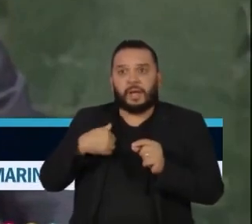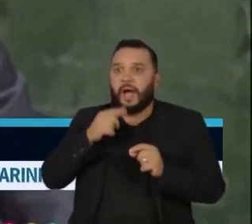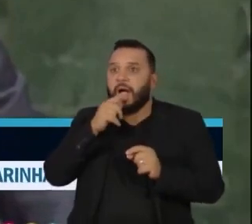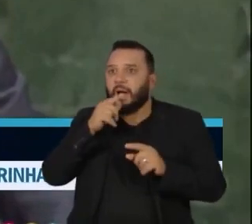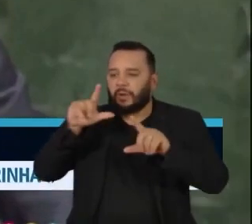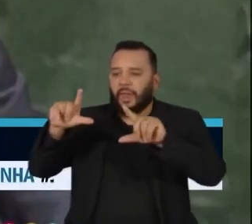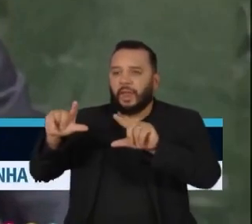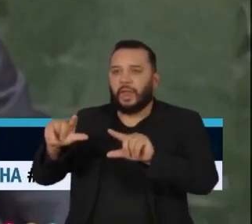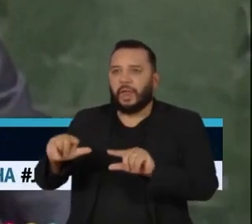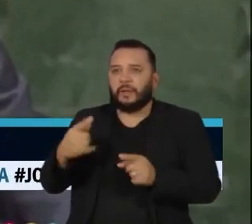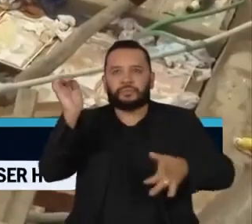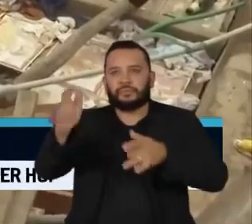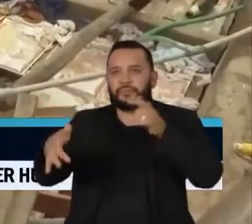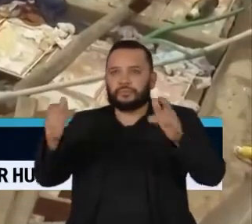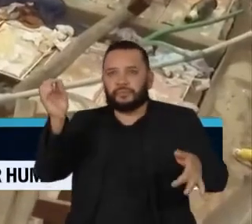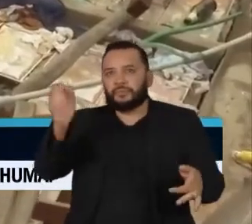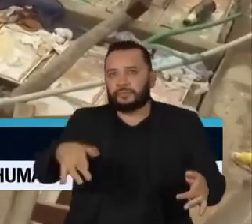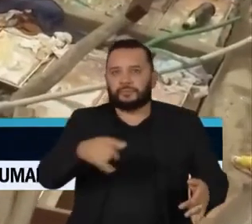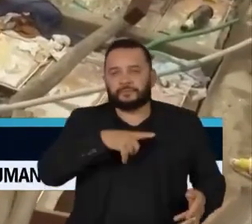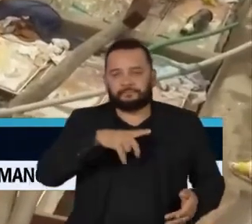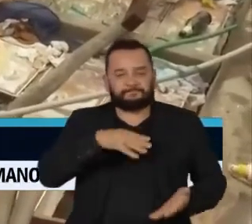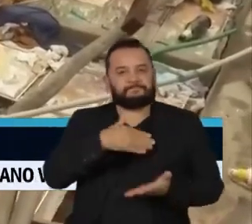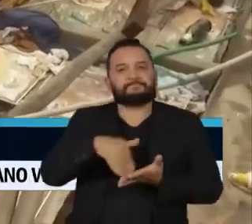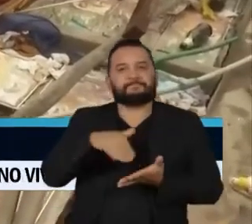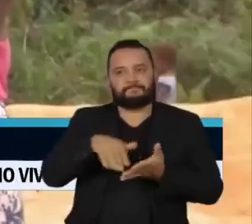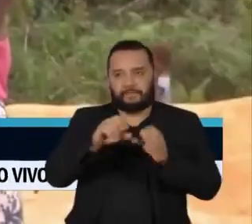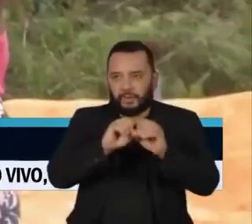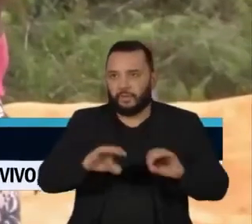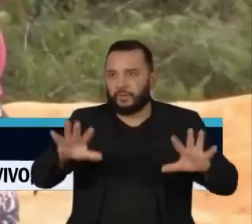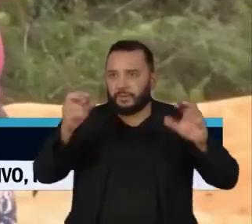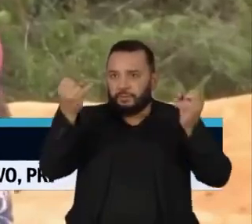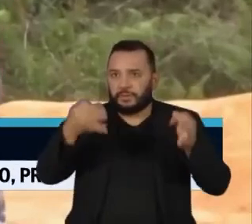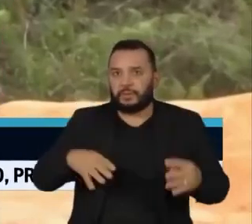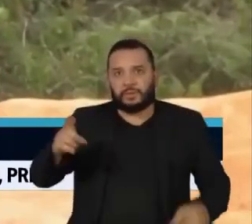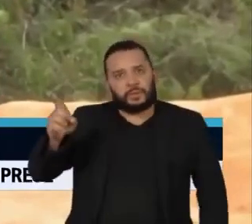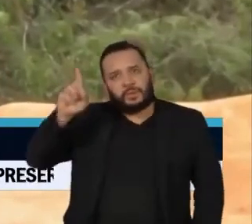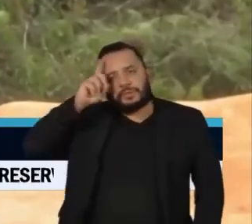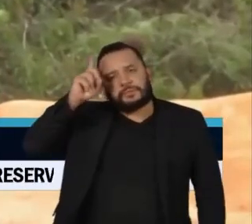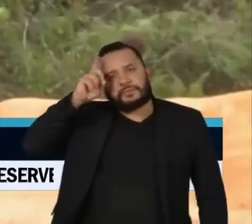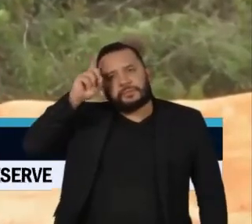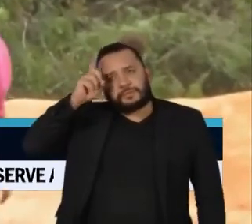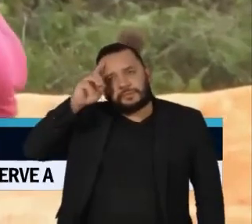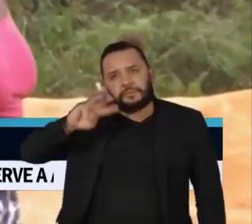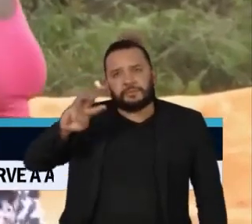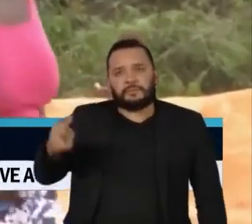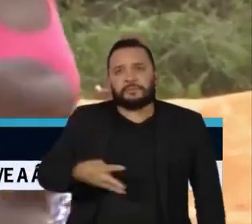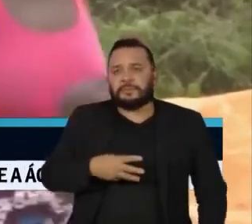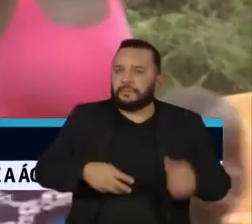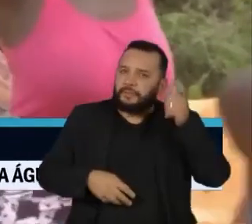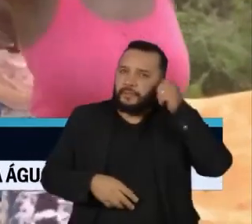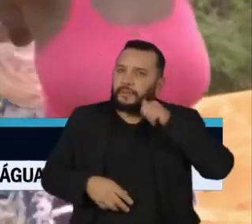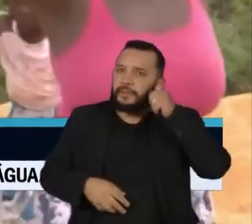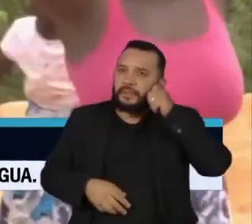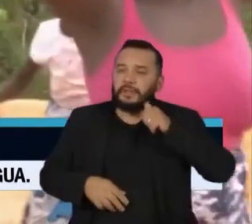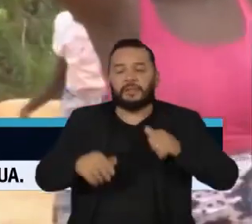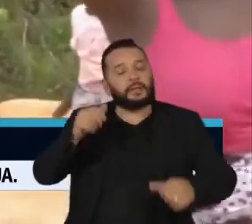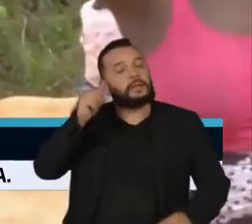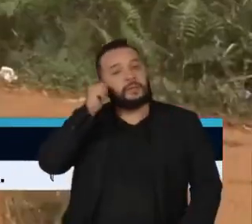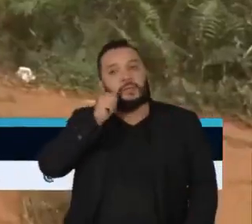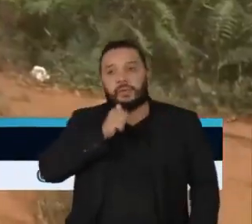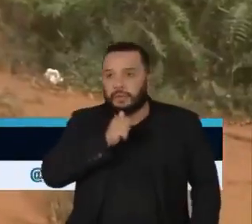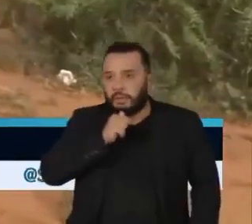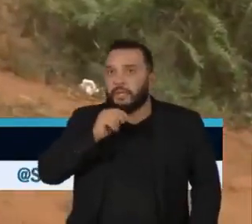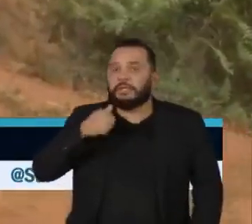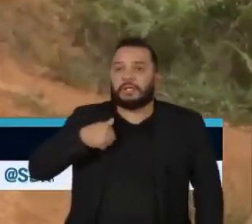consumo excessivo vampírico. O secretário da ONU disse que todos os dias, milhões de meninas e mulheres caminham quilômetros